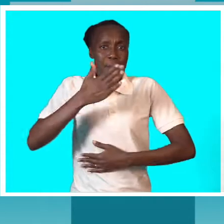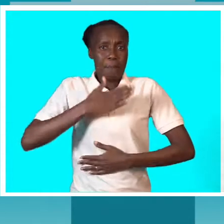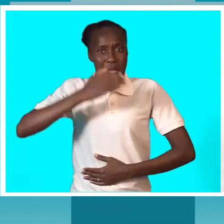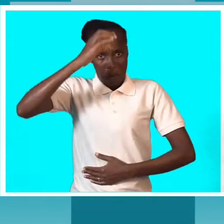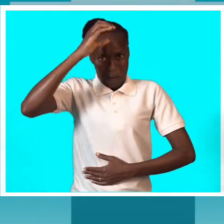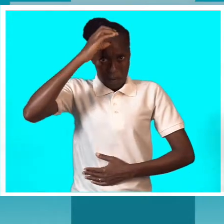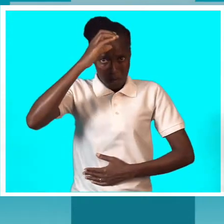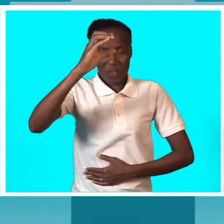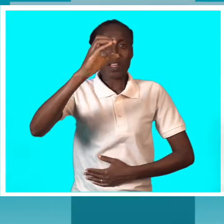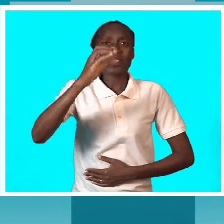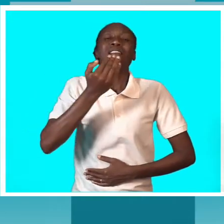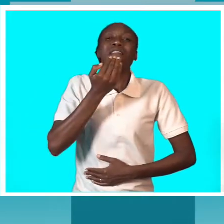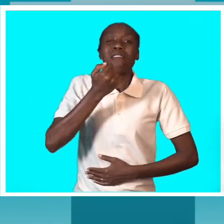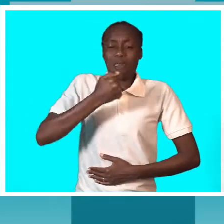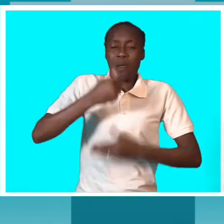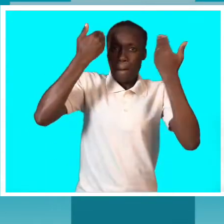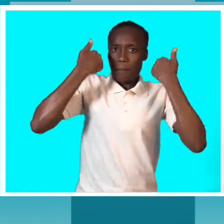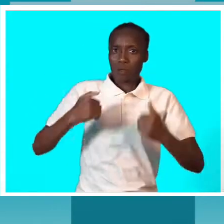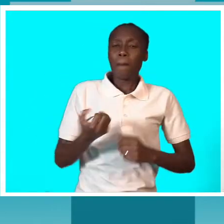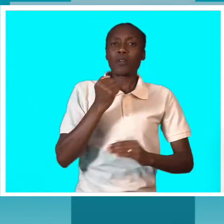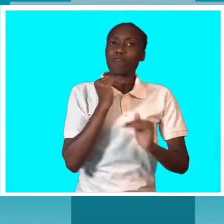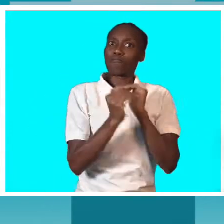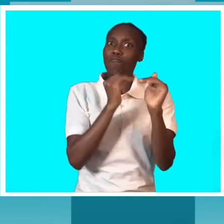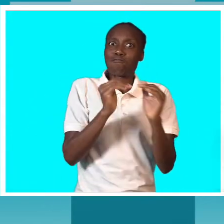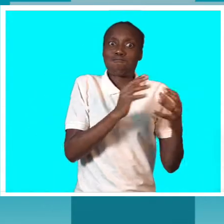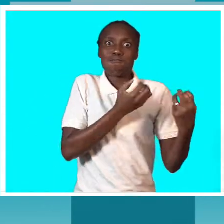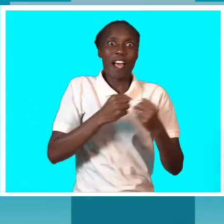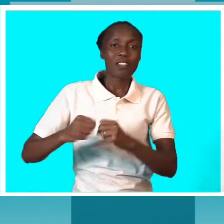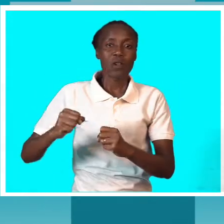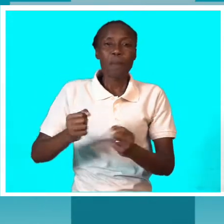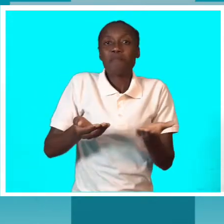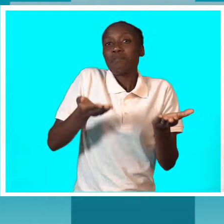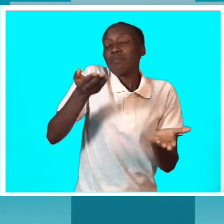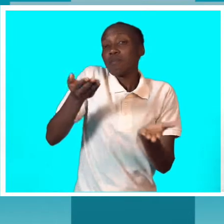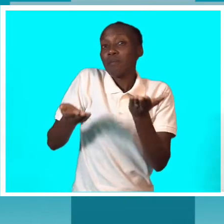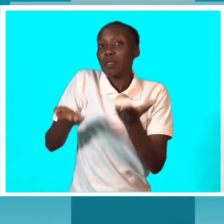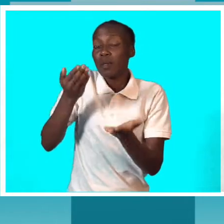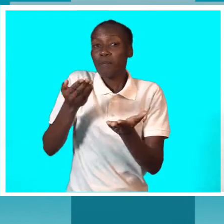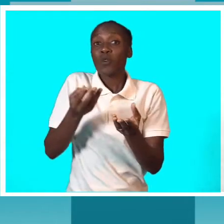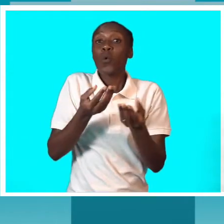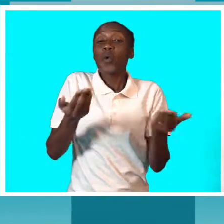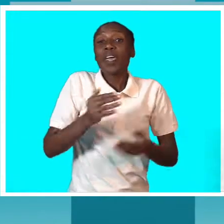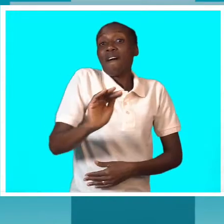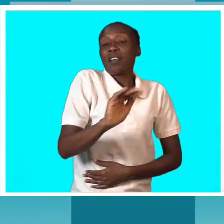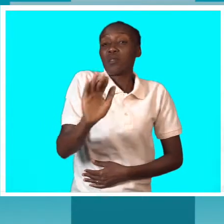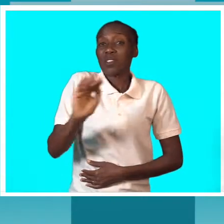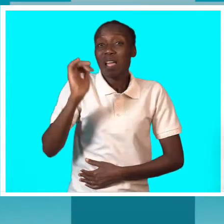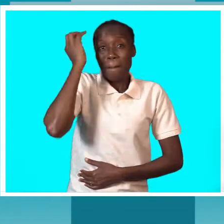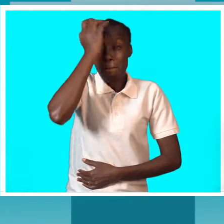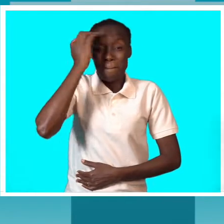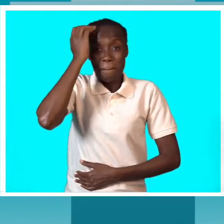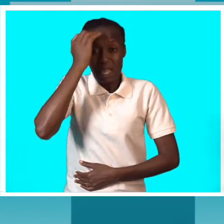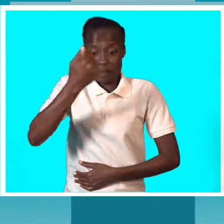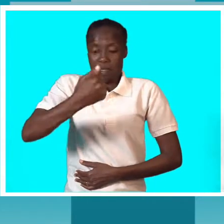desenvolver as ações, independentemente daquilo que a sociedade acha ou não de mim. Qual deve ser o